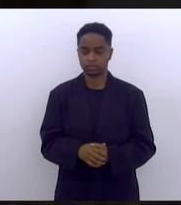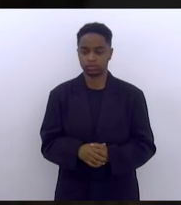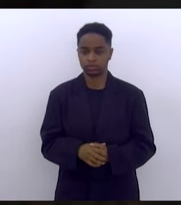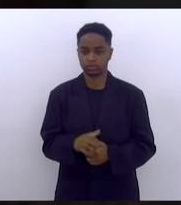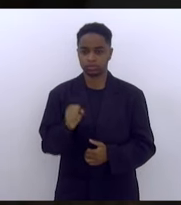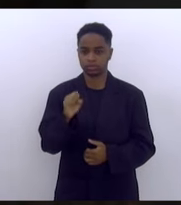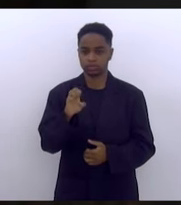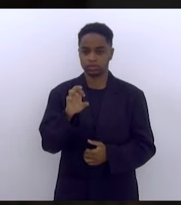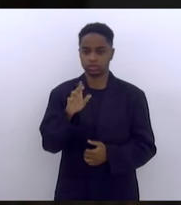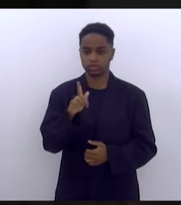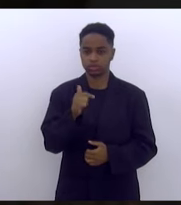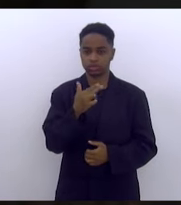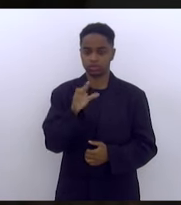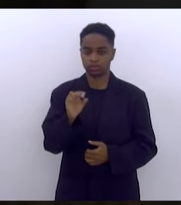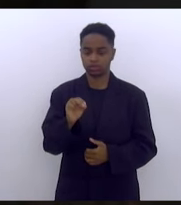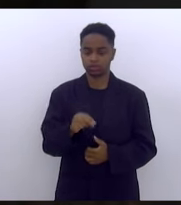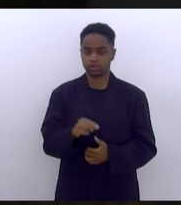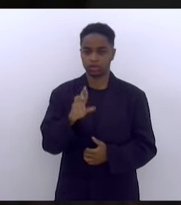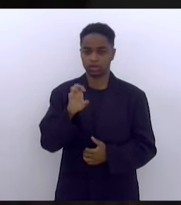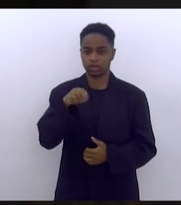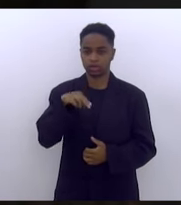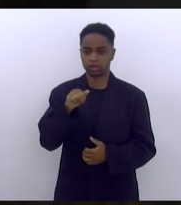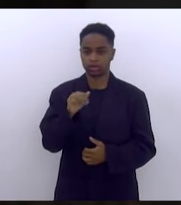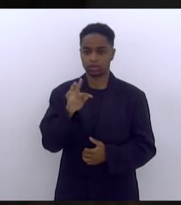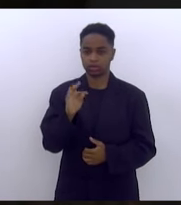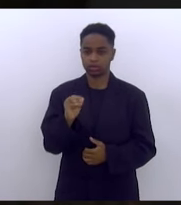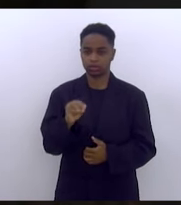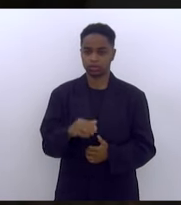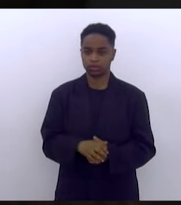Doutor Serginho. Renato Miranda.